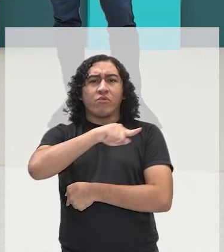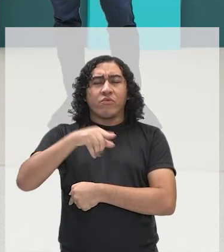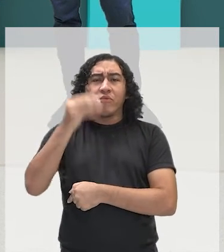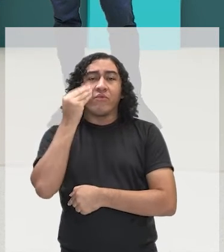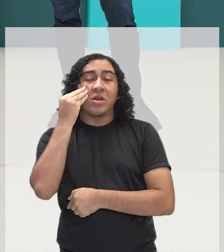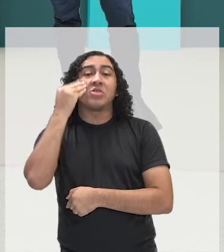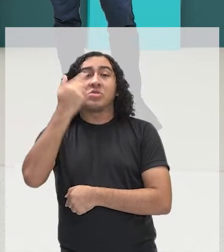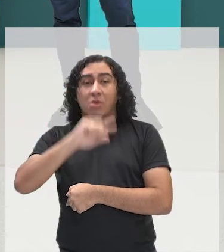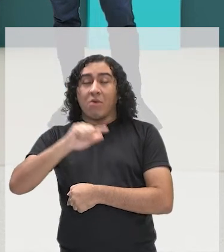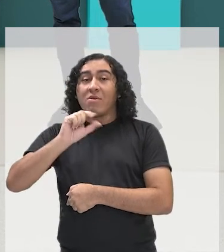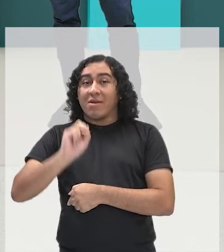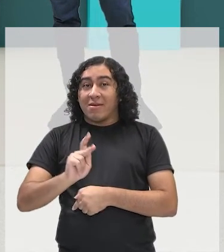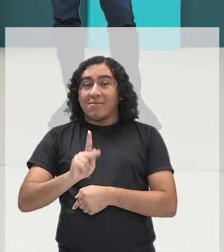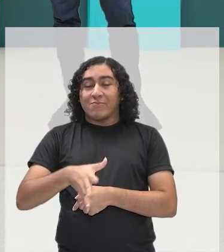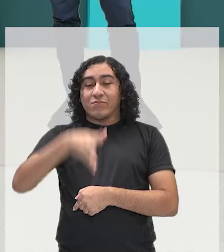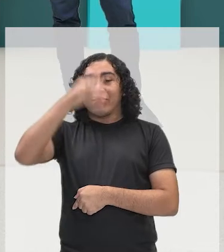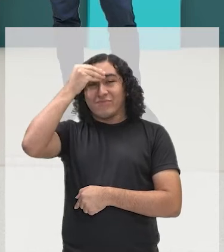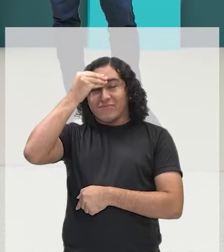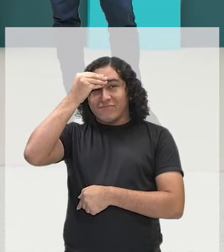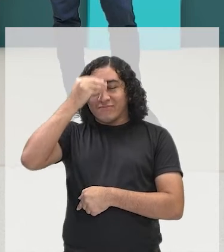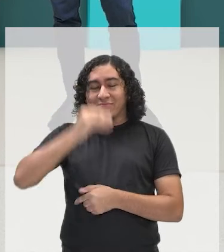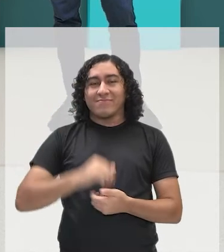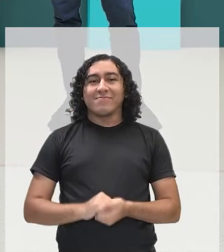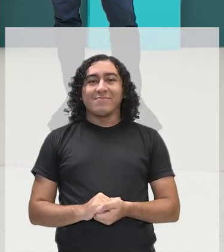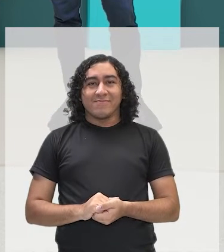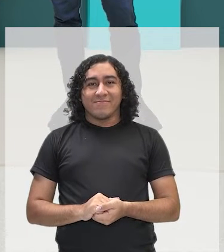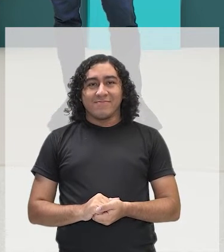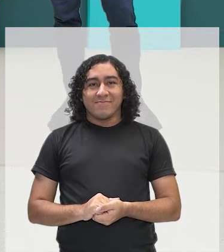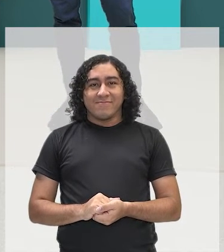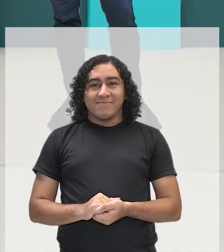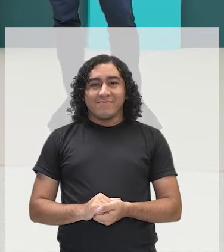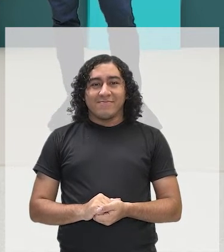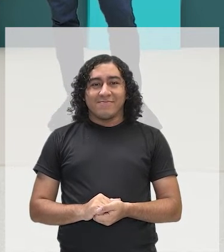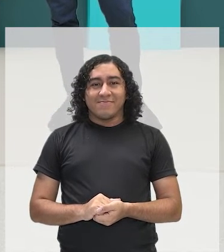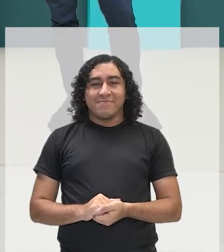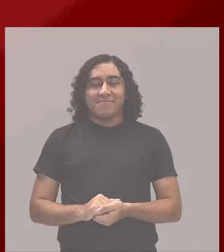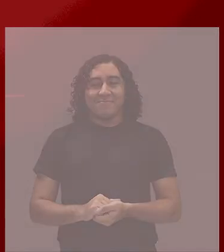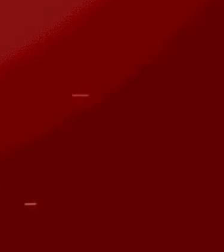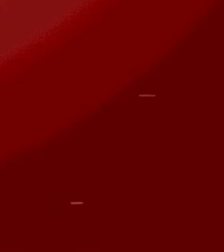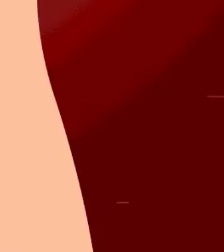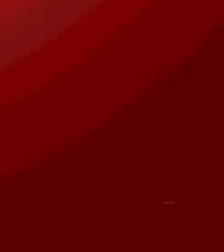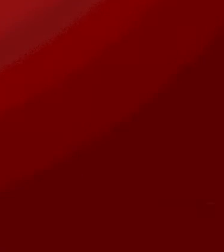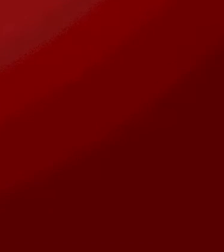esse aprendizado, tá? Acompanhem, anotem se for o caso, tá bom?